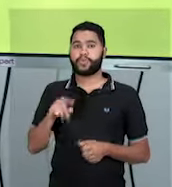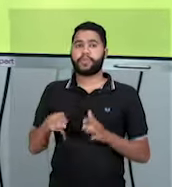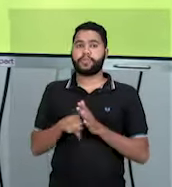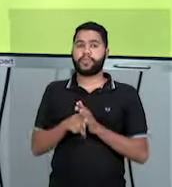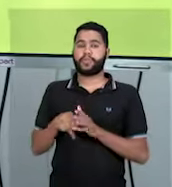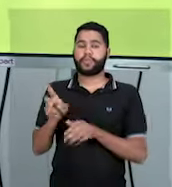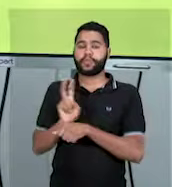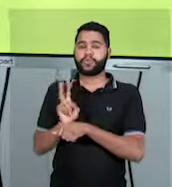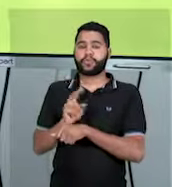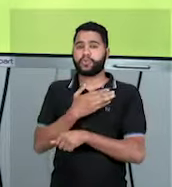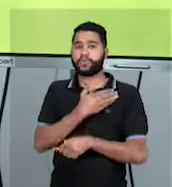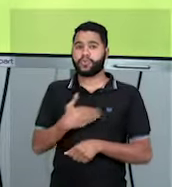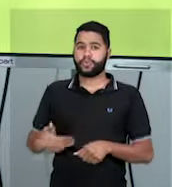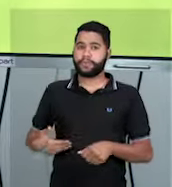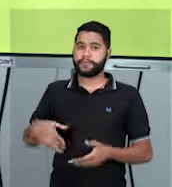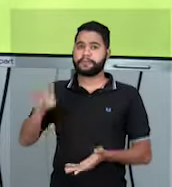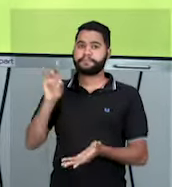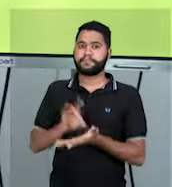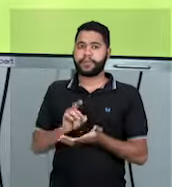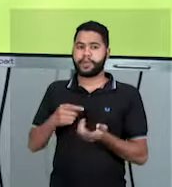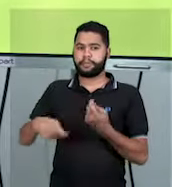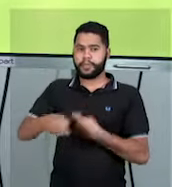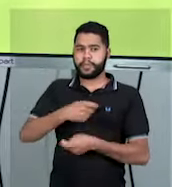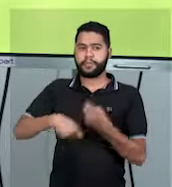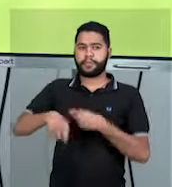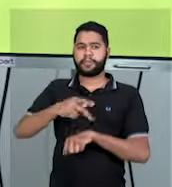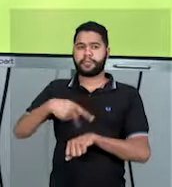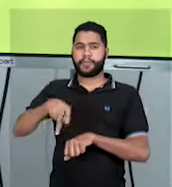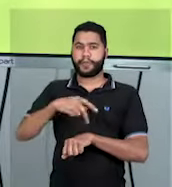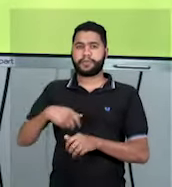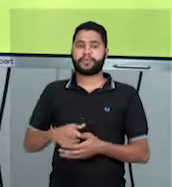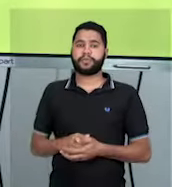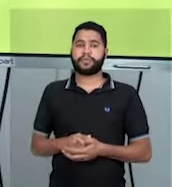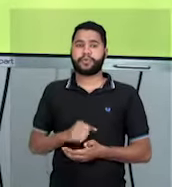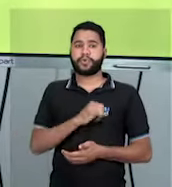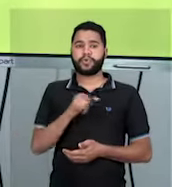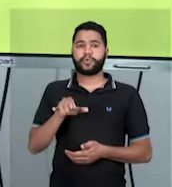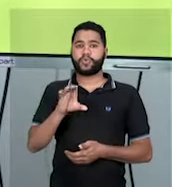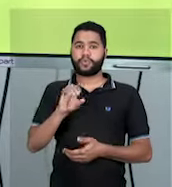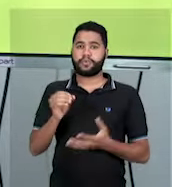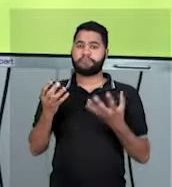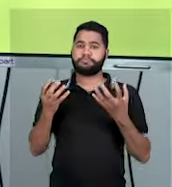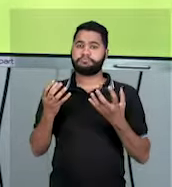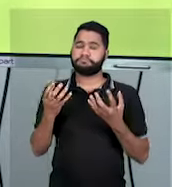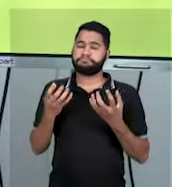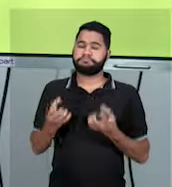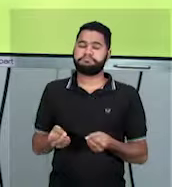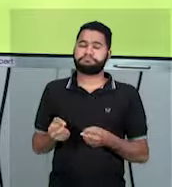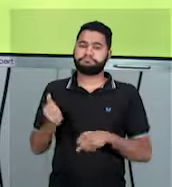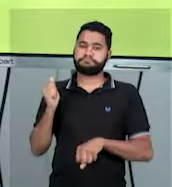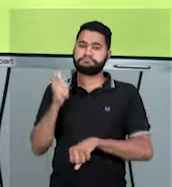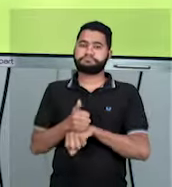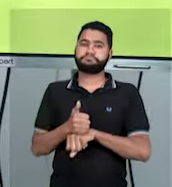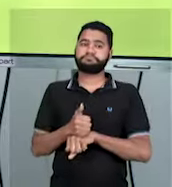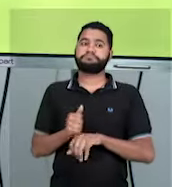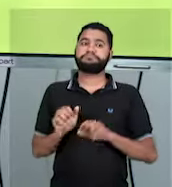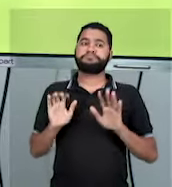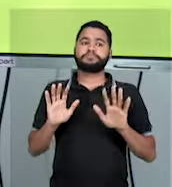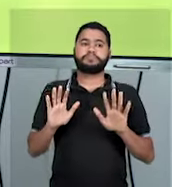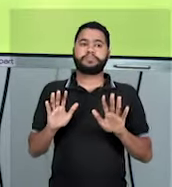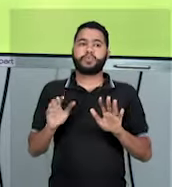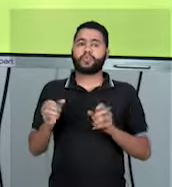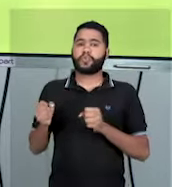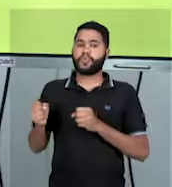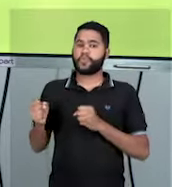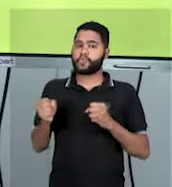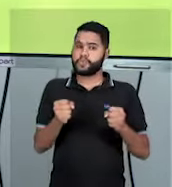governo, que é aquele que vai realmente administrar o país. Então, João Goulart vai assumir a presidência do país, porém, sem os